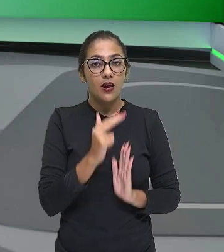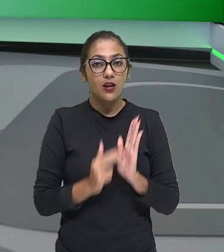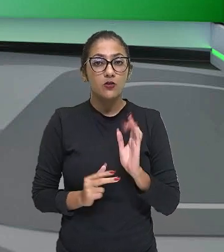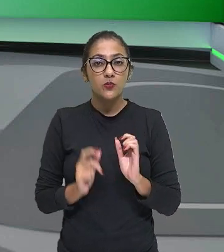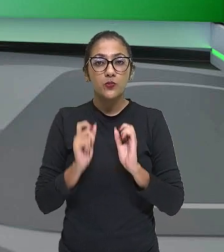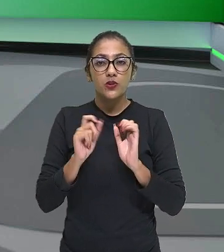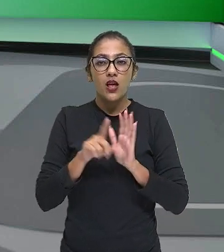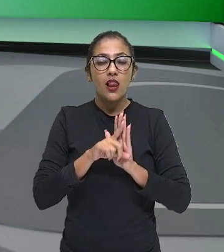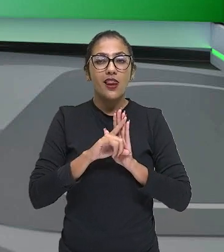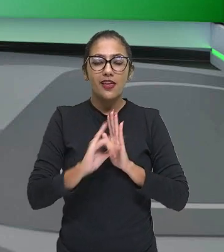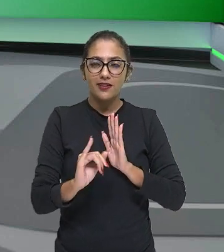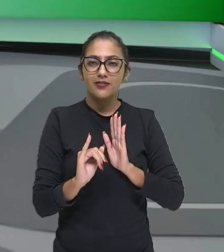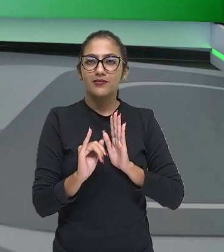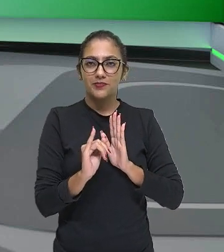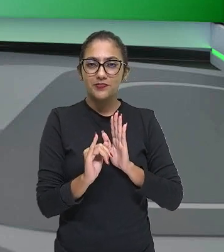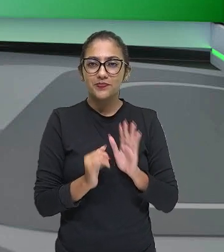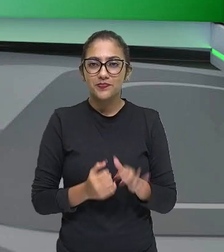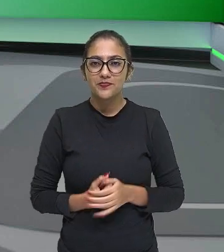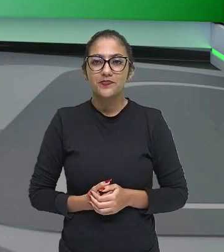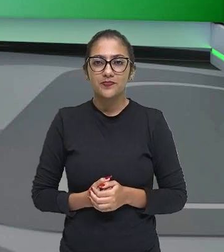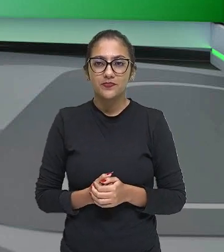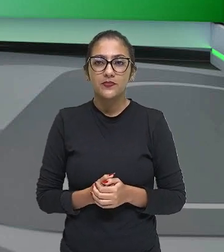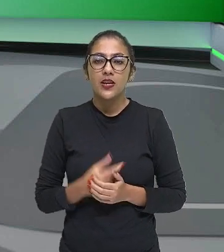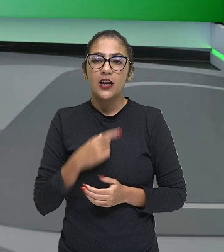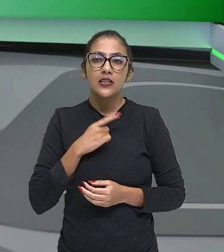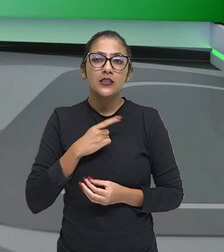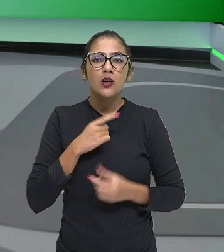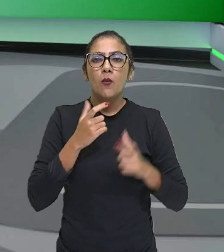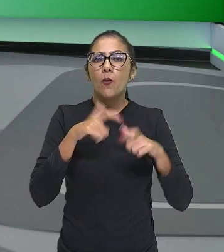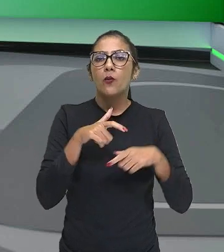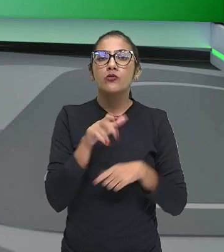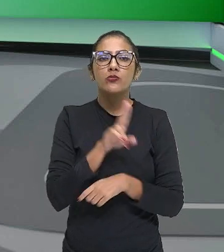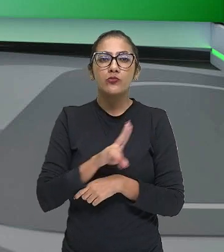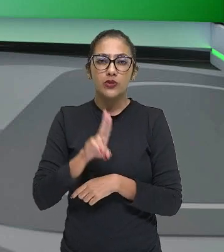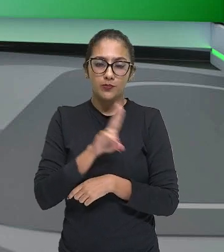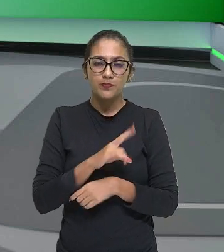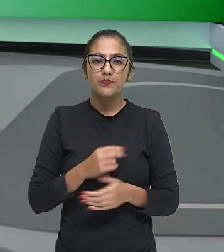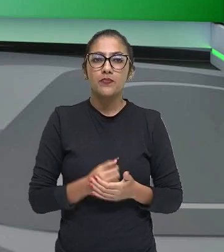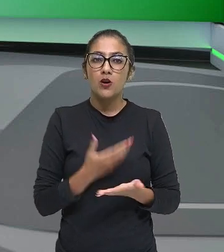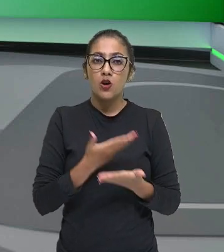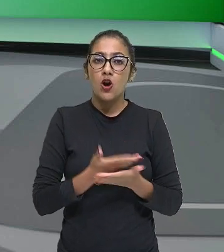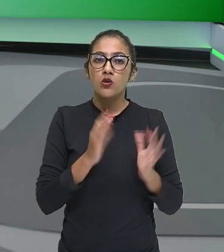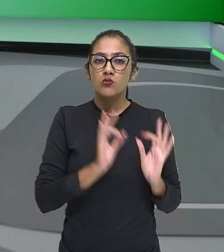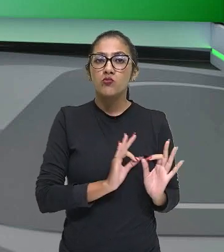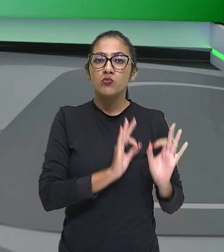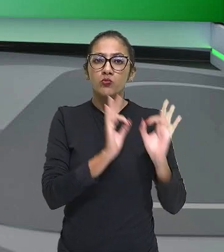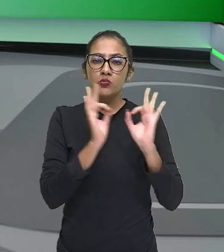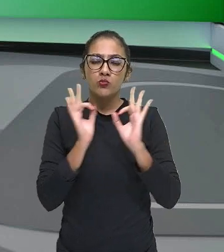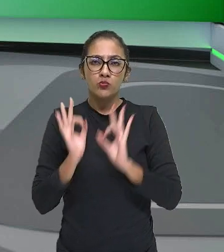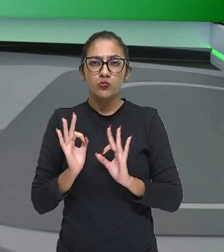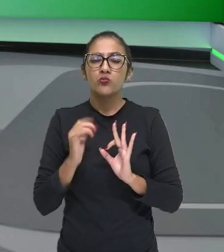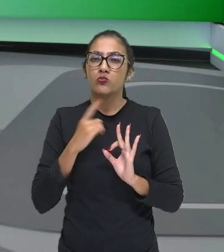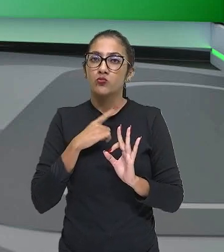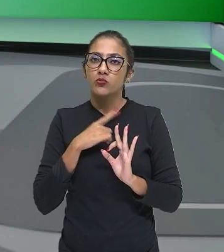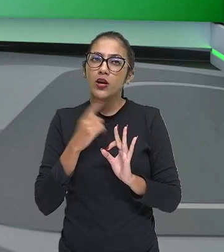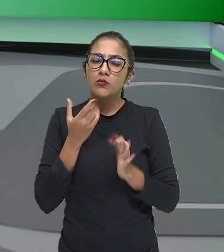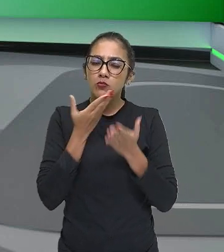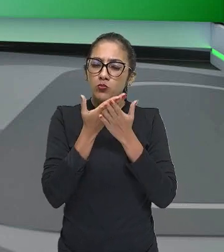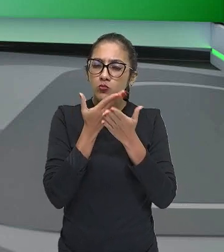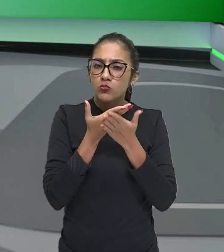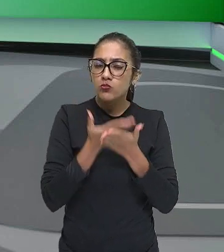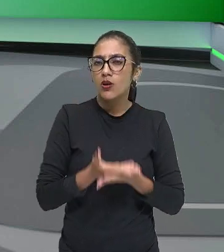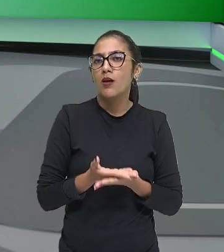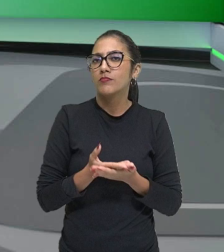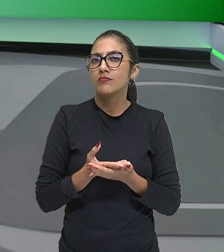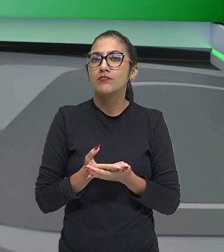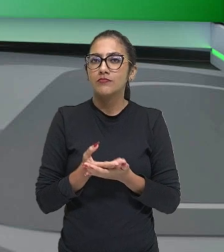aí as leis de Newton. Você tem aplicações. Na aula nós vamos estudar essas aplicações, porque você já